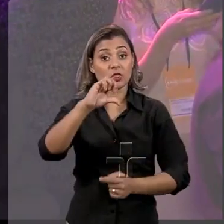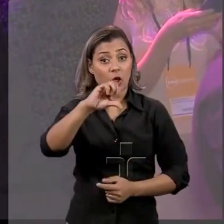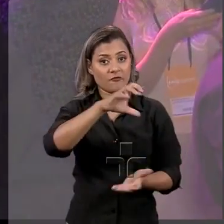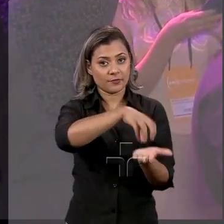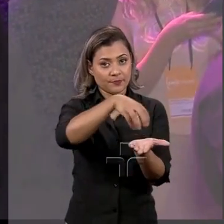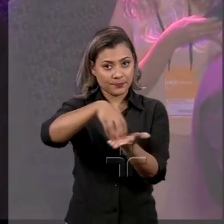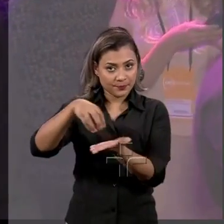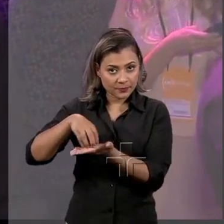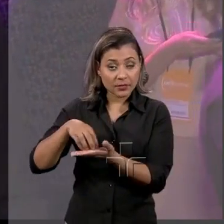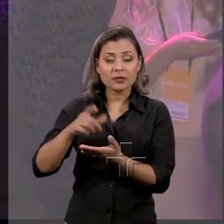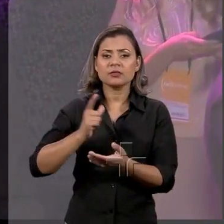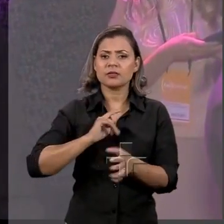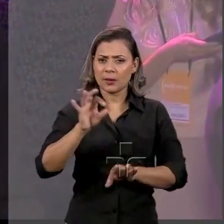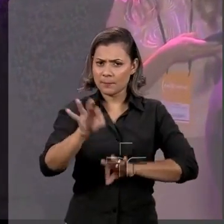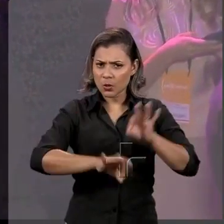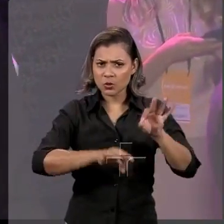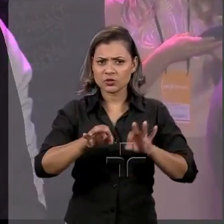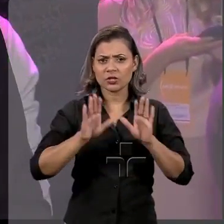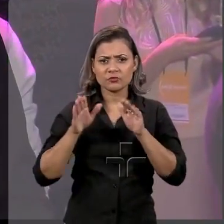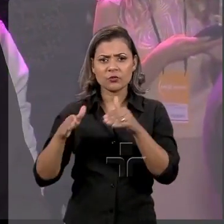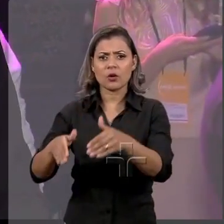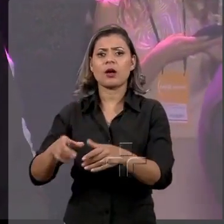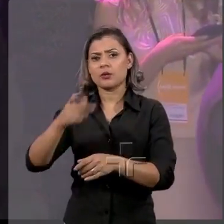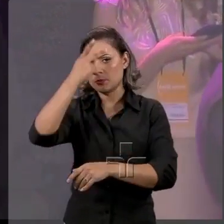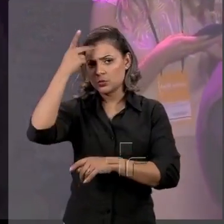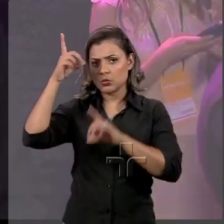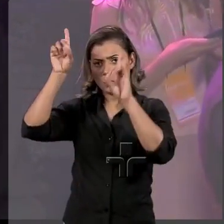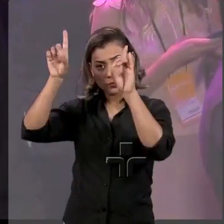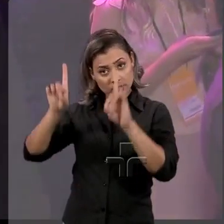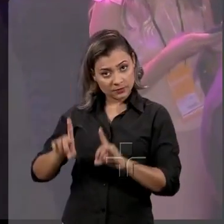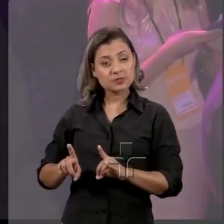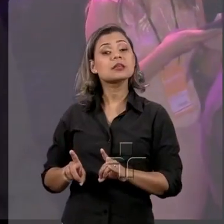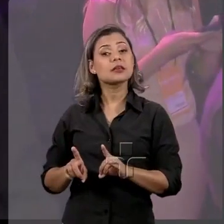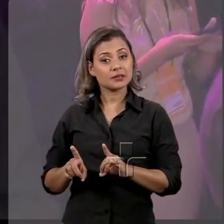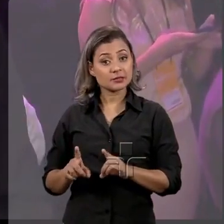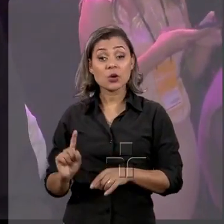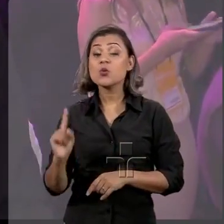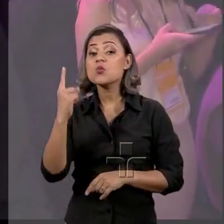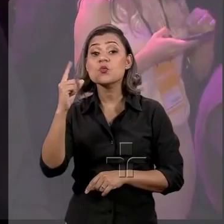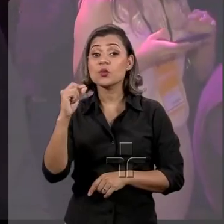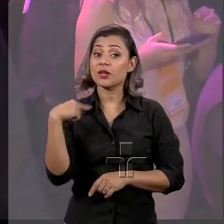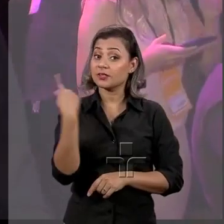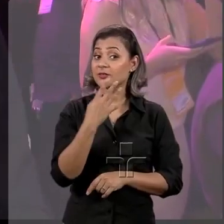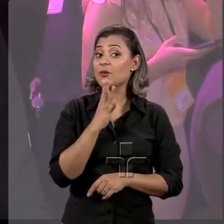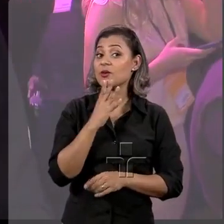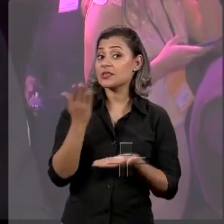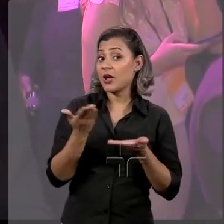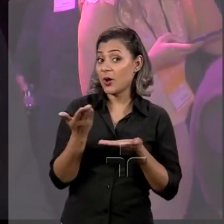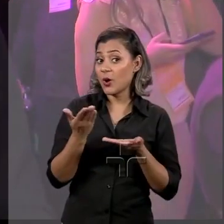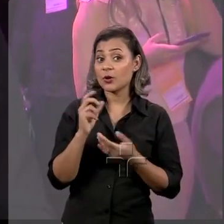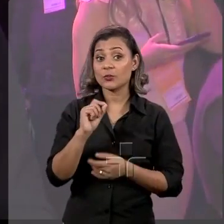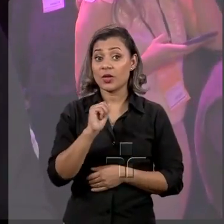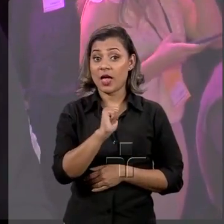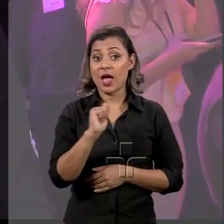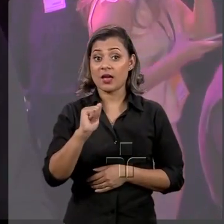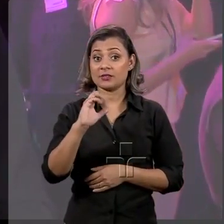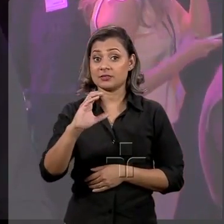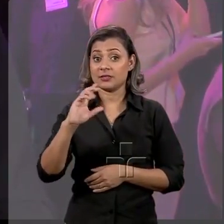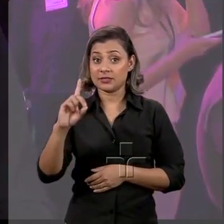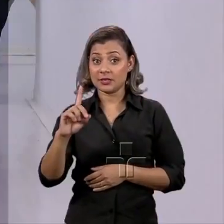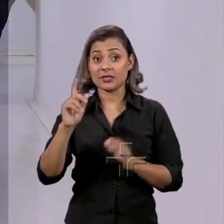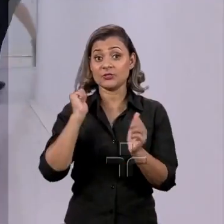também muitos projetos voltados às pessoas com deficiência. Um deles a gente vai conhecer agora, a ACD